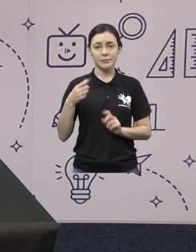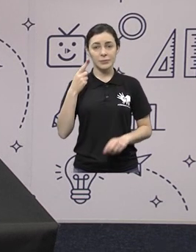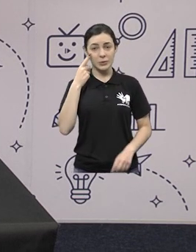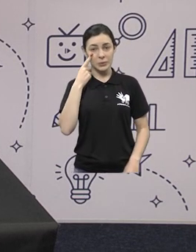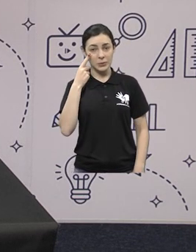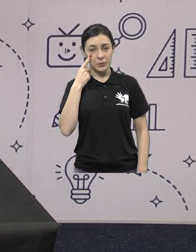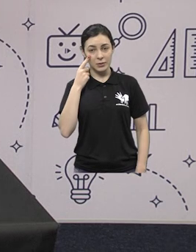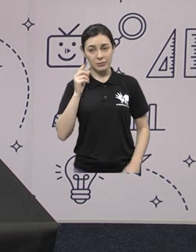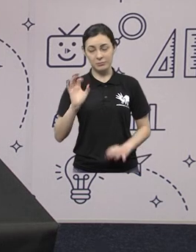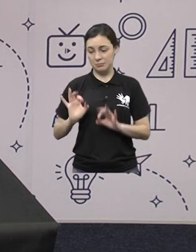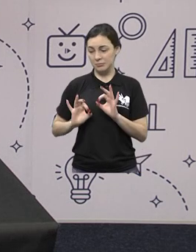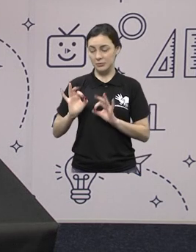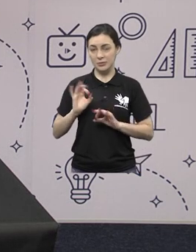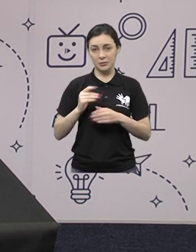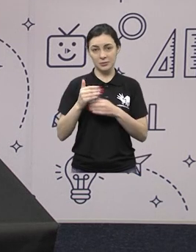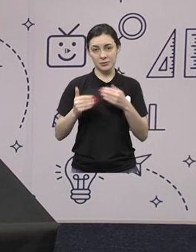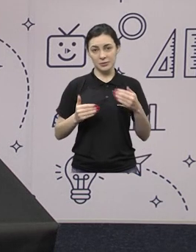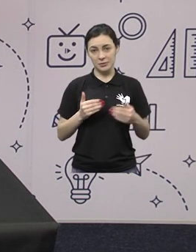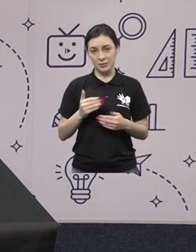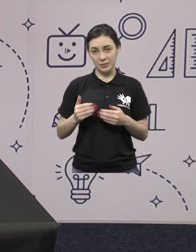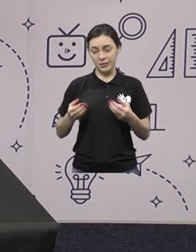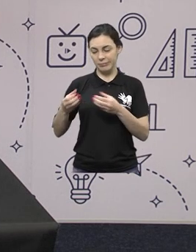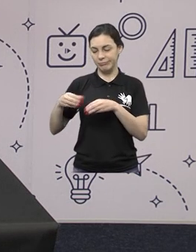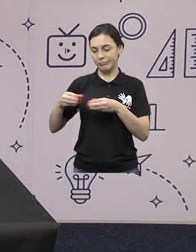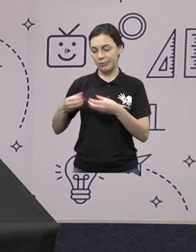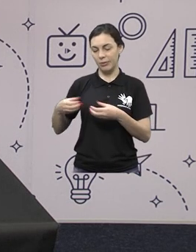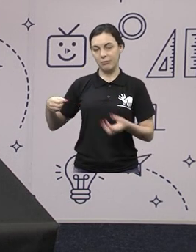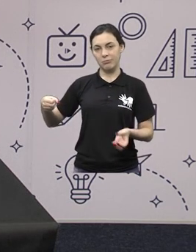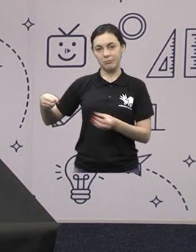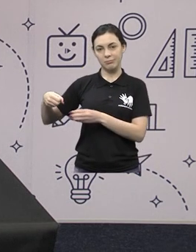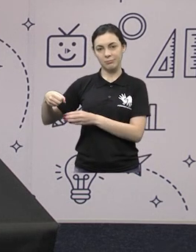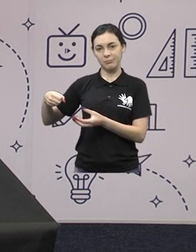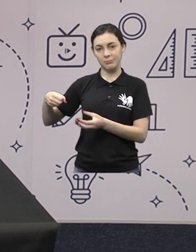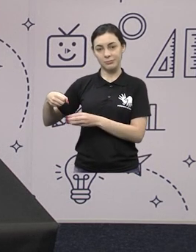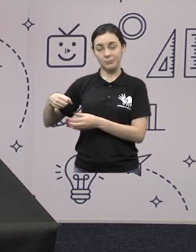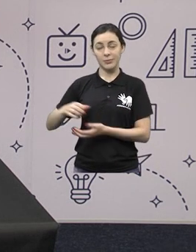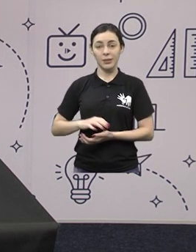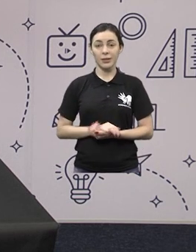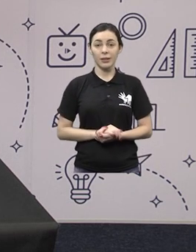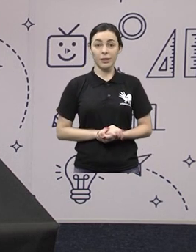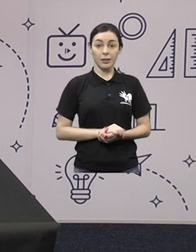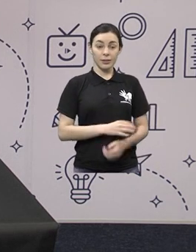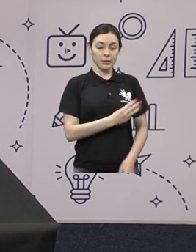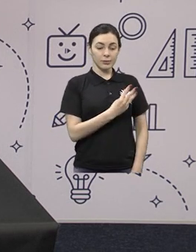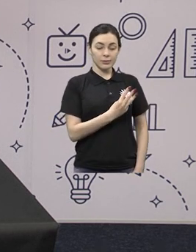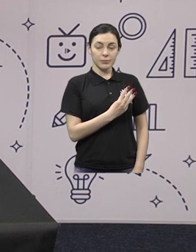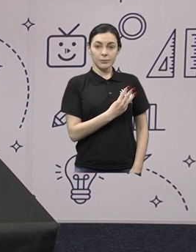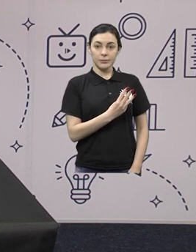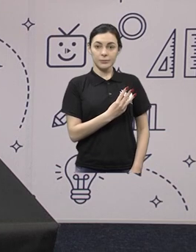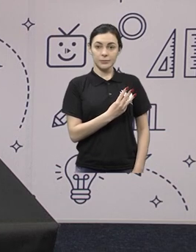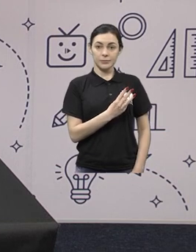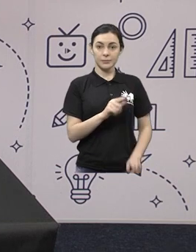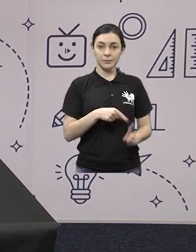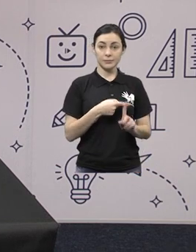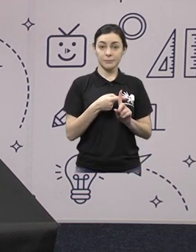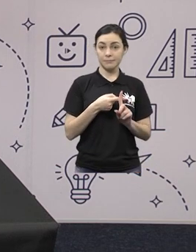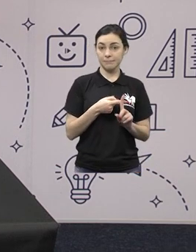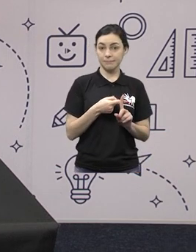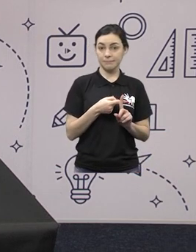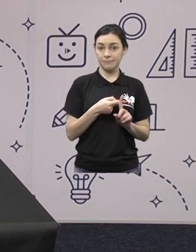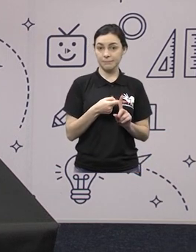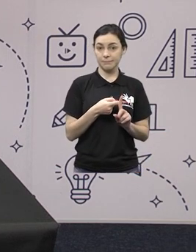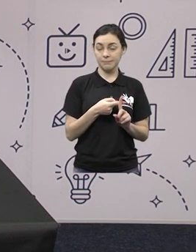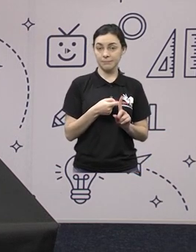foi... Olha, eu vou colocar os ovos ali, juntar todos eles. Foi 3